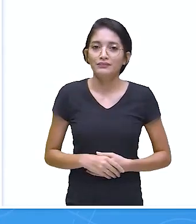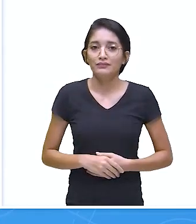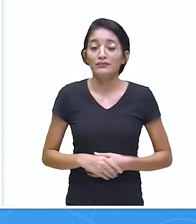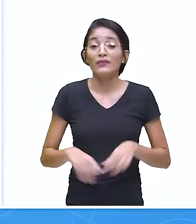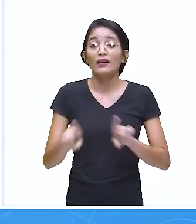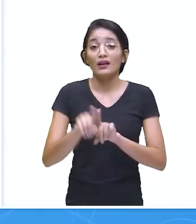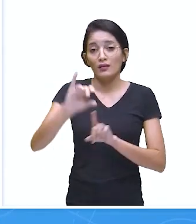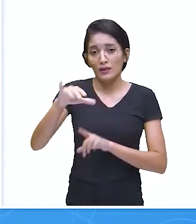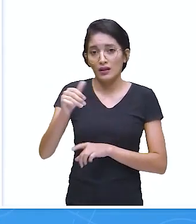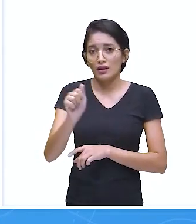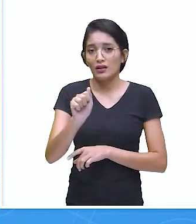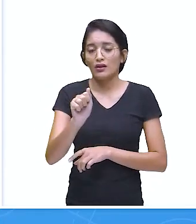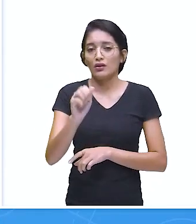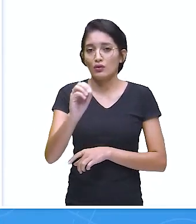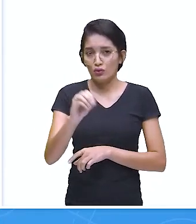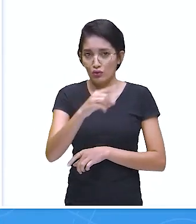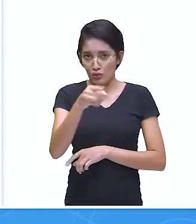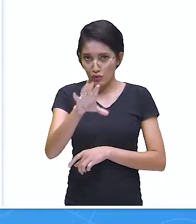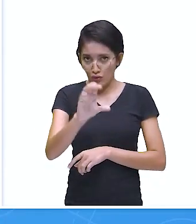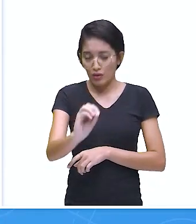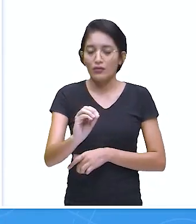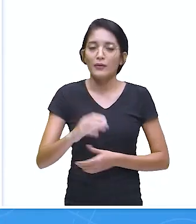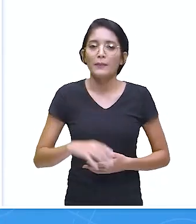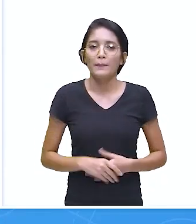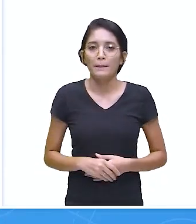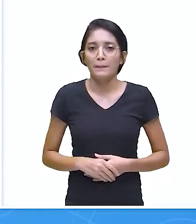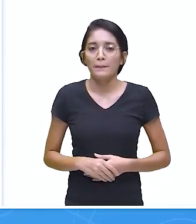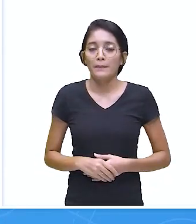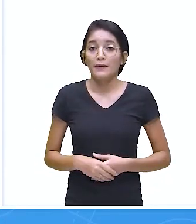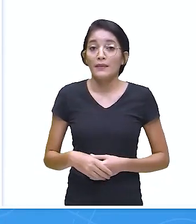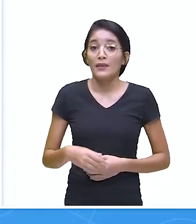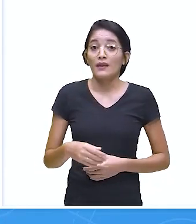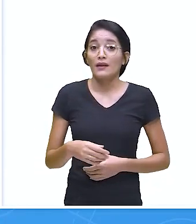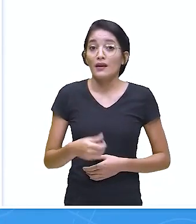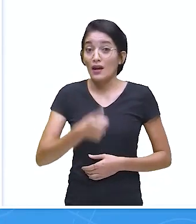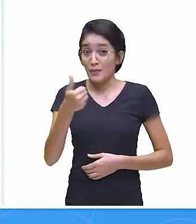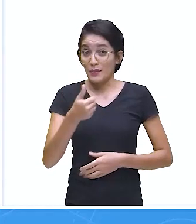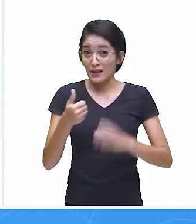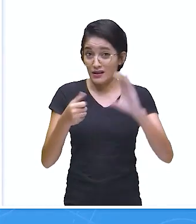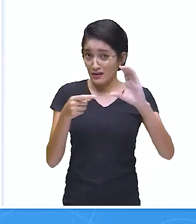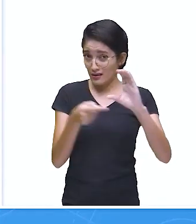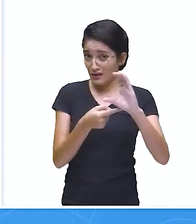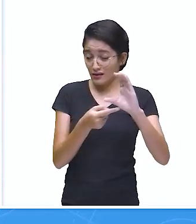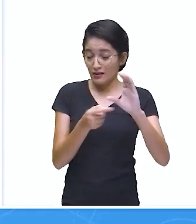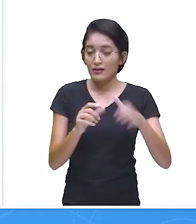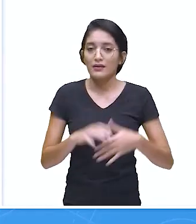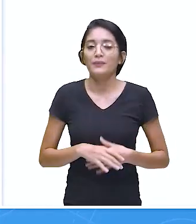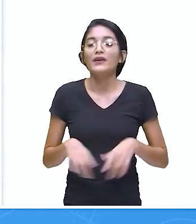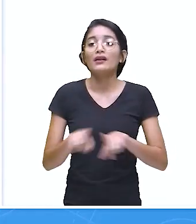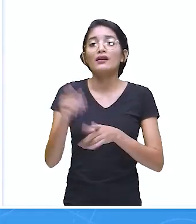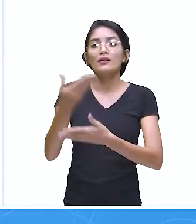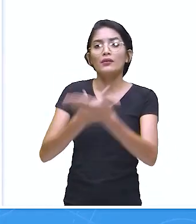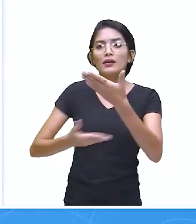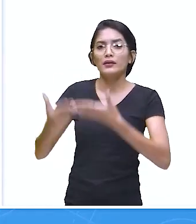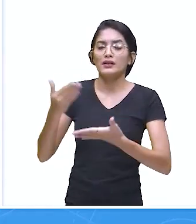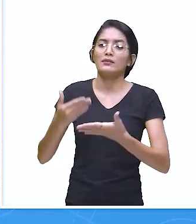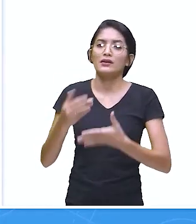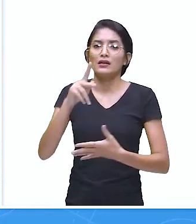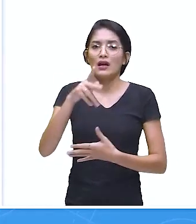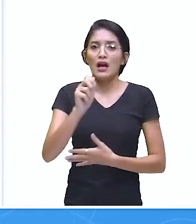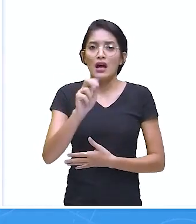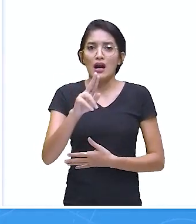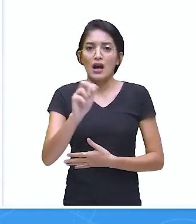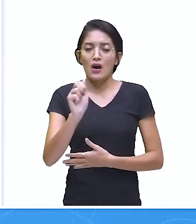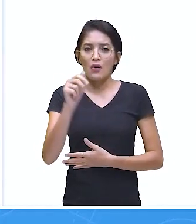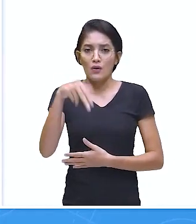Pedro, letra C, da primeira? Muito bem. Temos participação aqui também do Cauã,